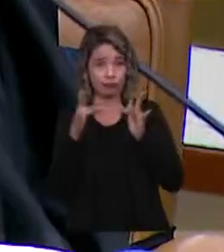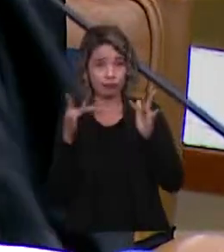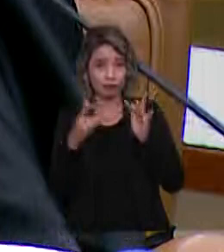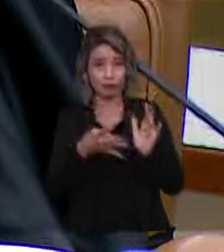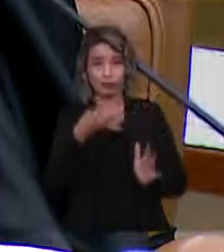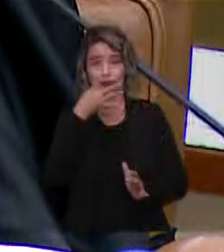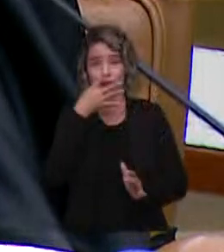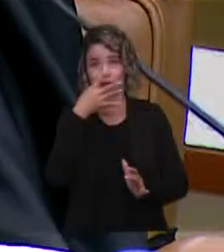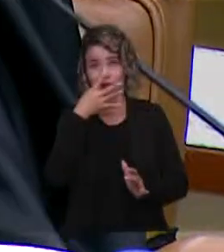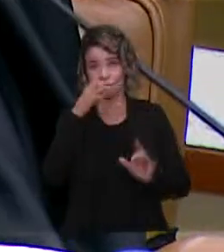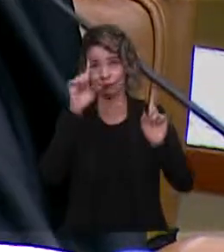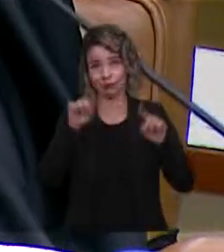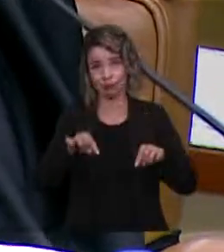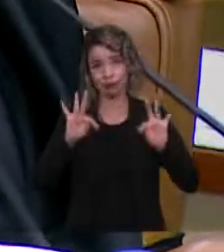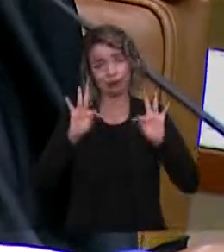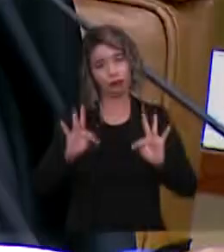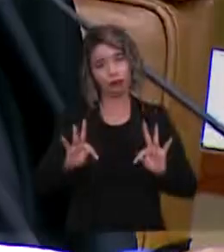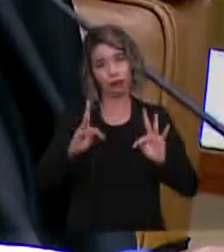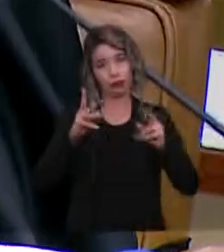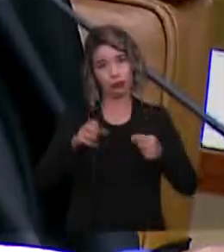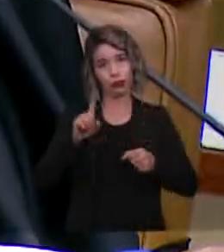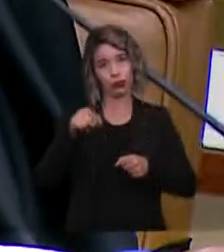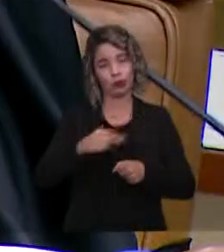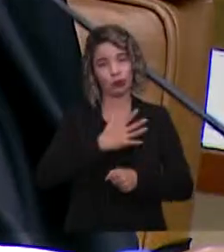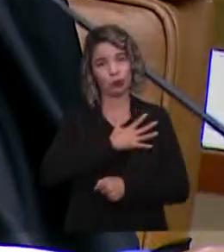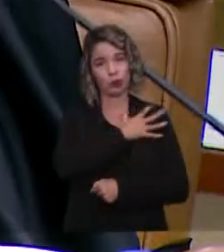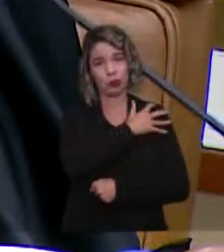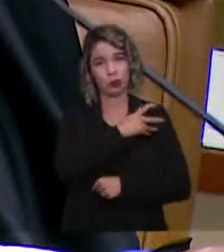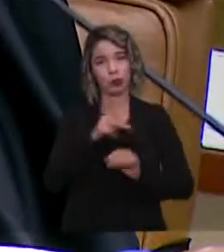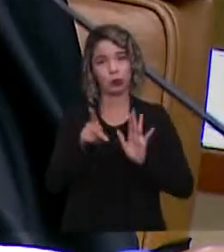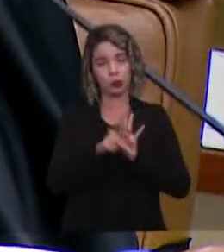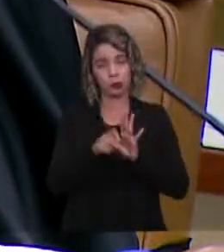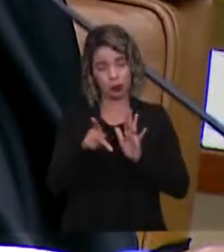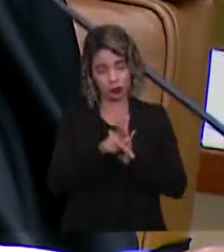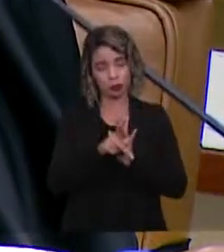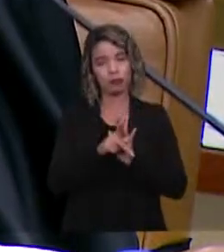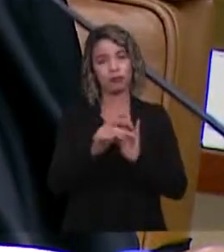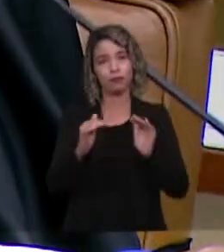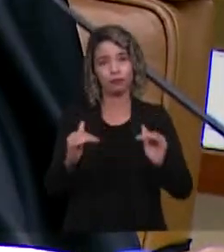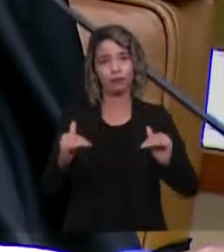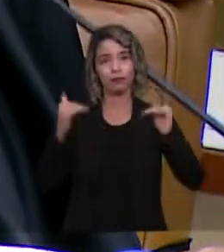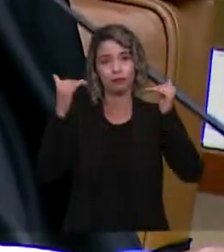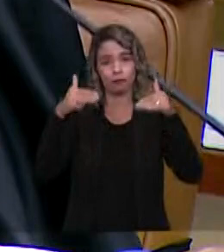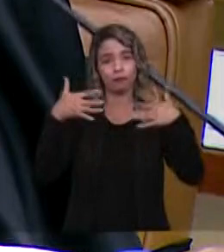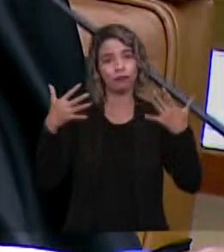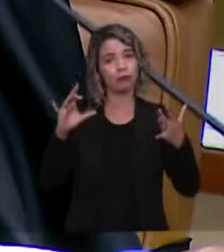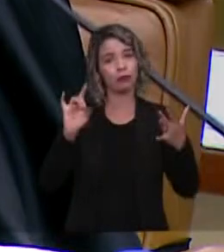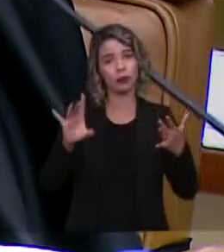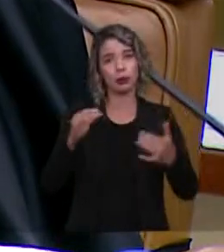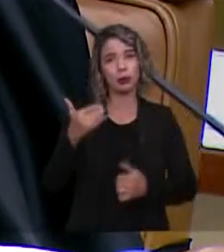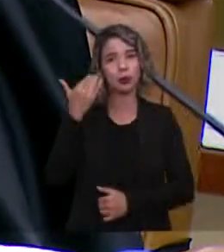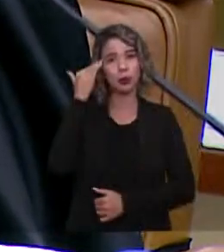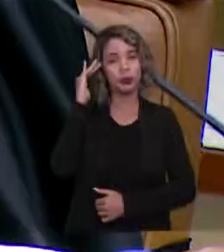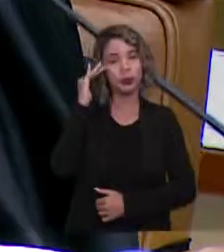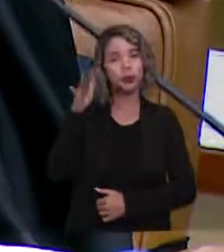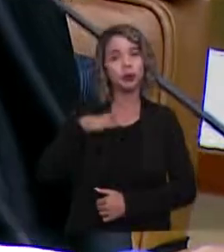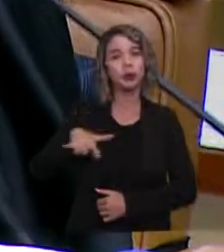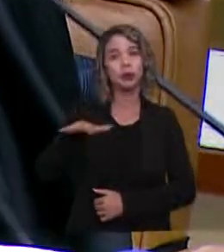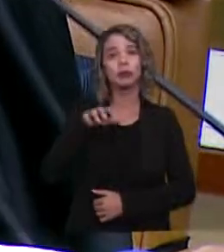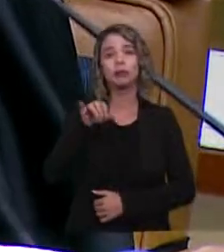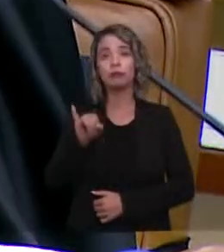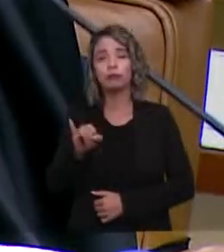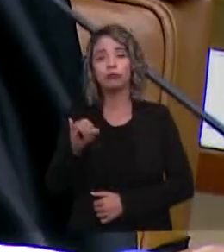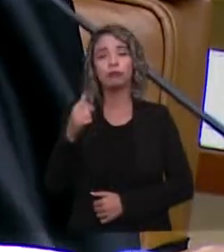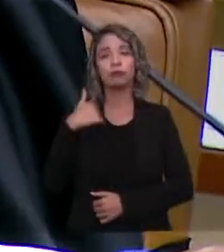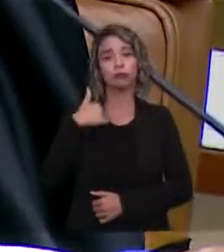aprecia a imputação é o magistrado. Só para, portanto, posicionar nesse ambiente, se é que